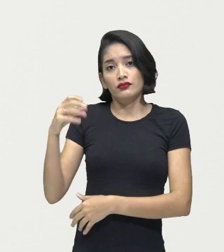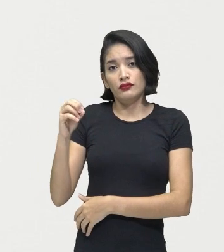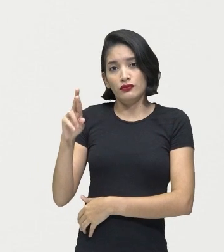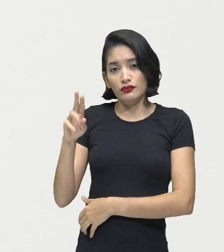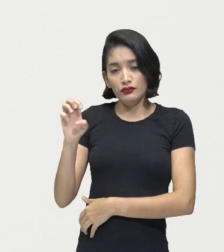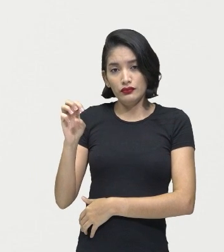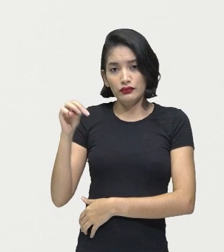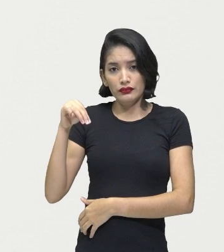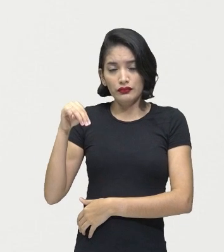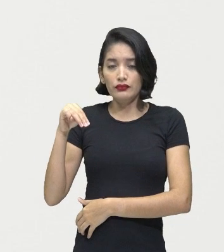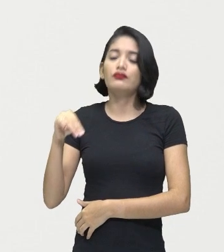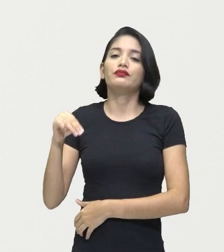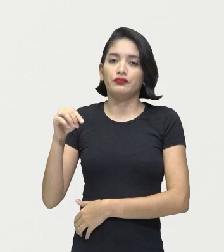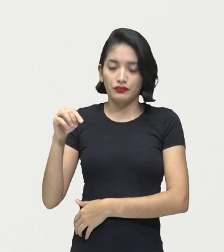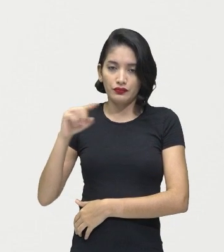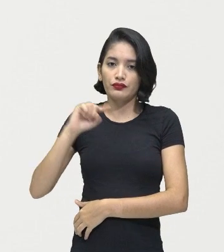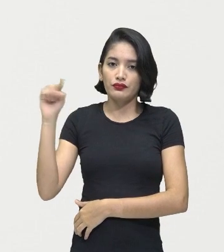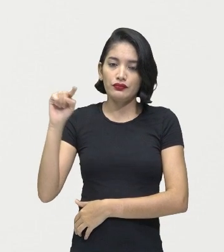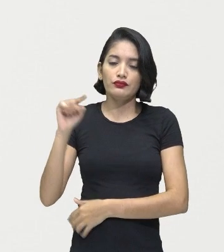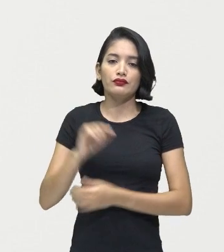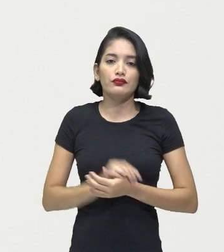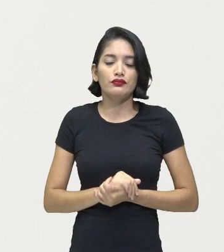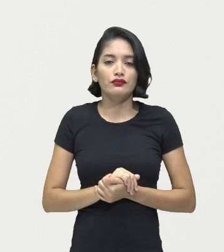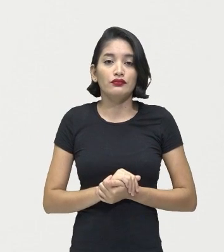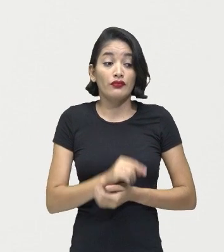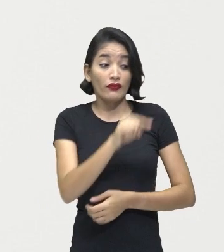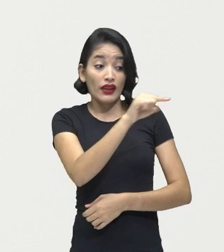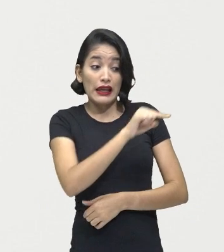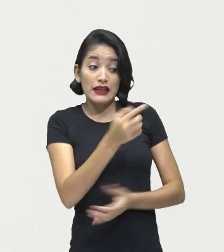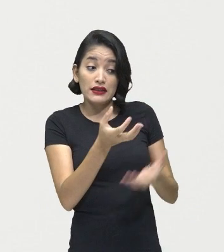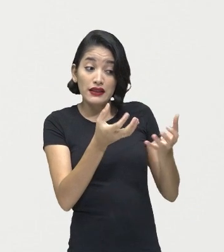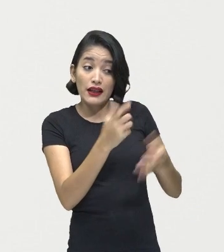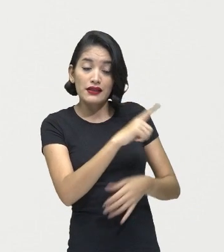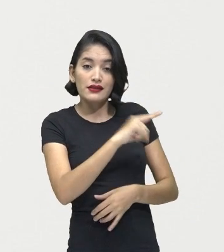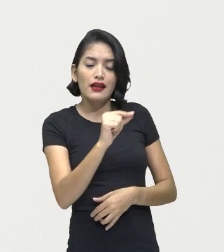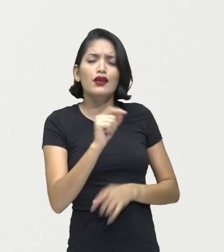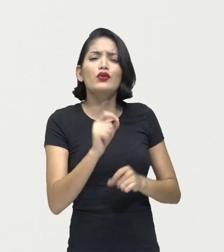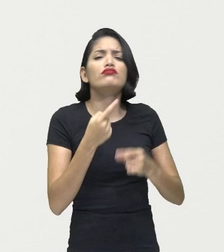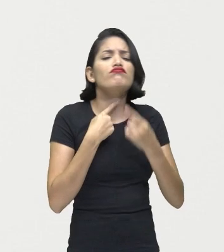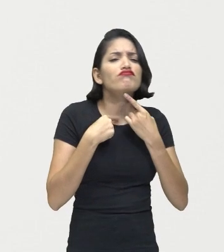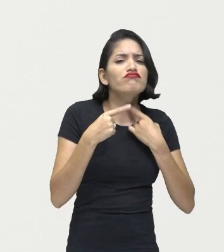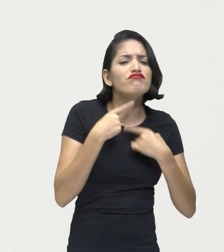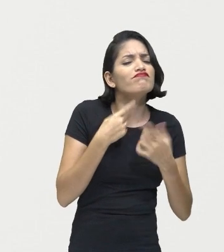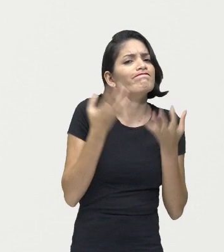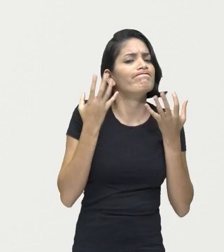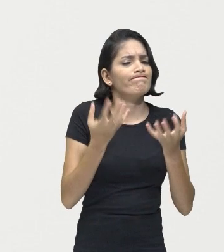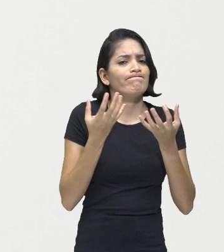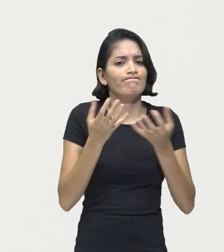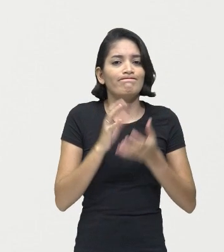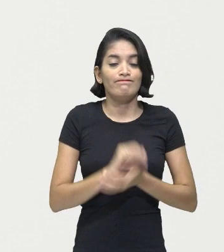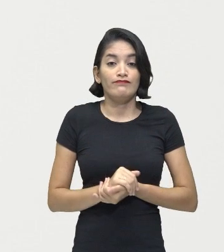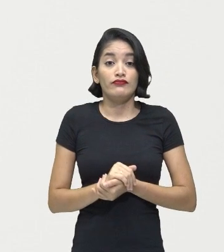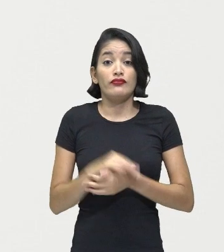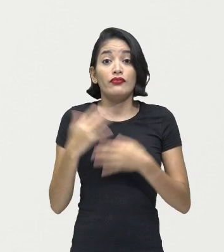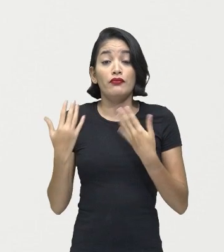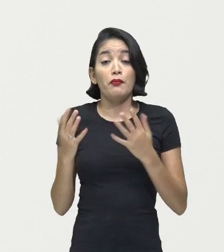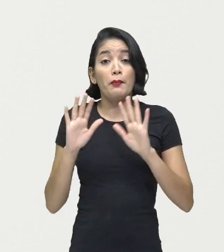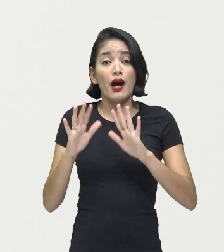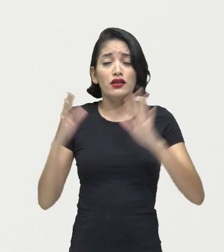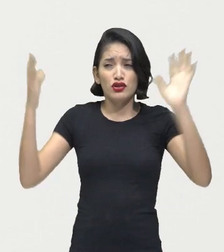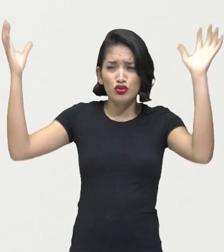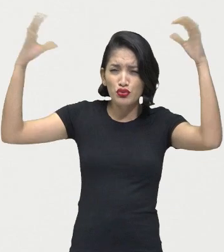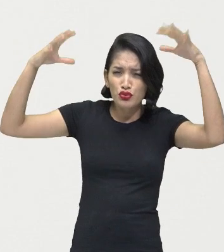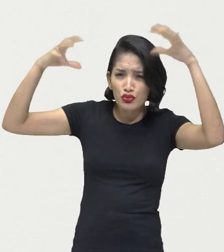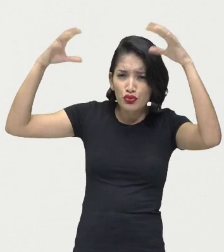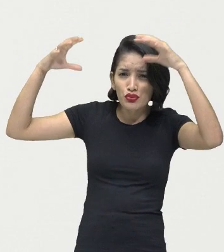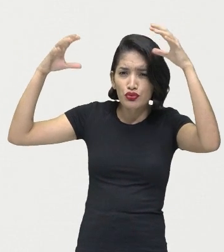que adversativo, né? Eles queriam sair, né? O desejo, a vontade. Então, como estava chovendo, né? Porém,